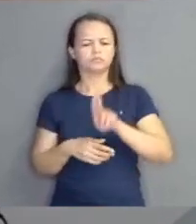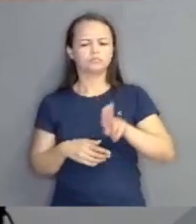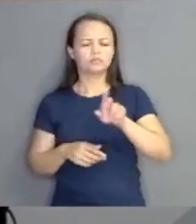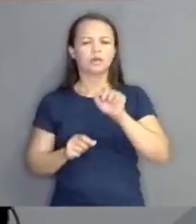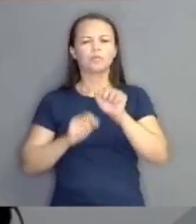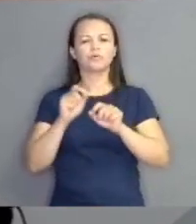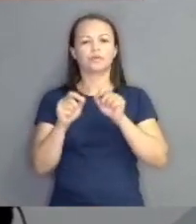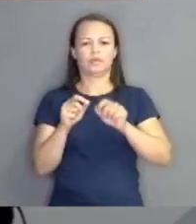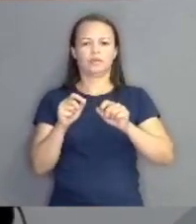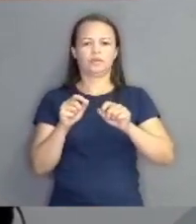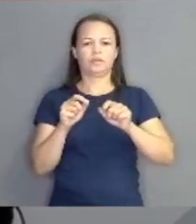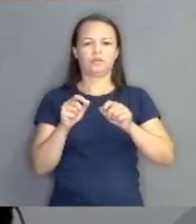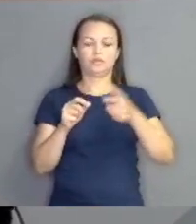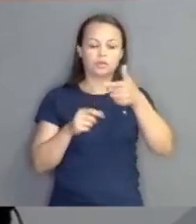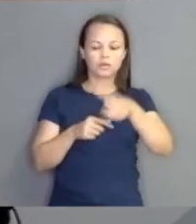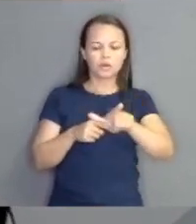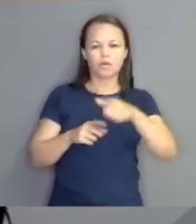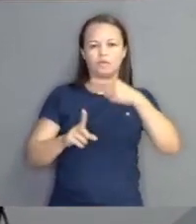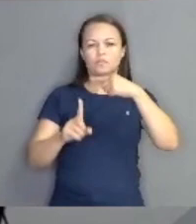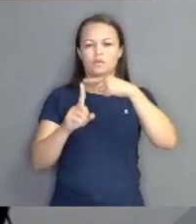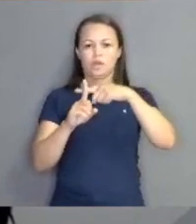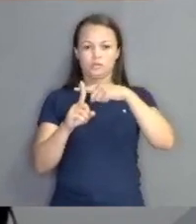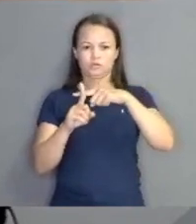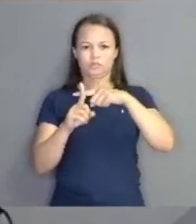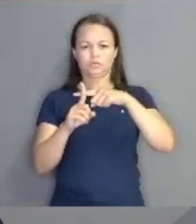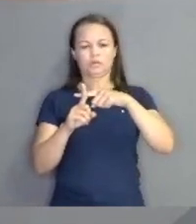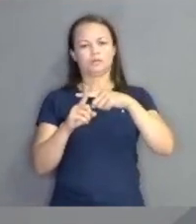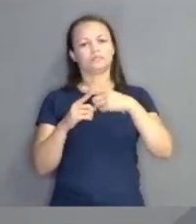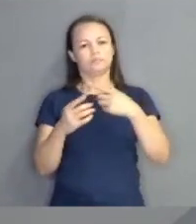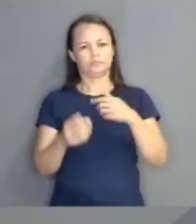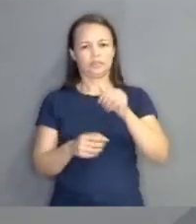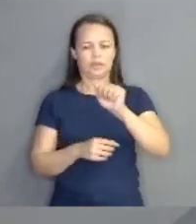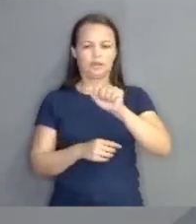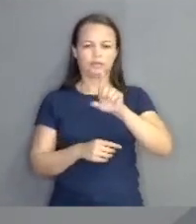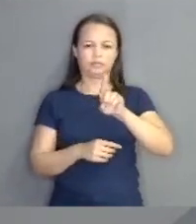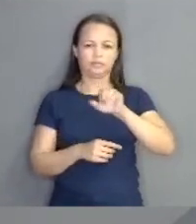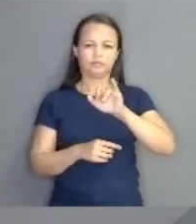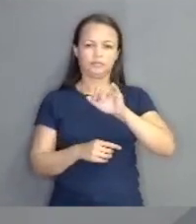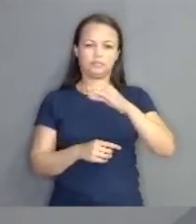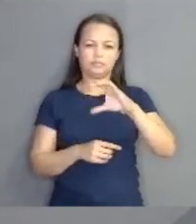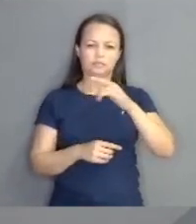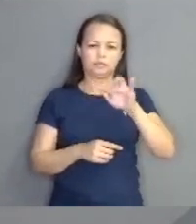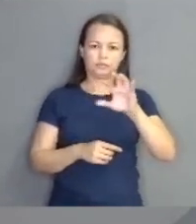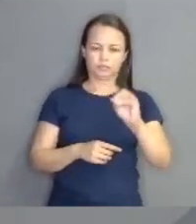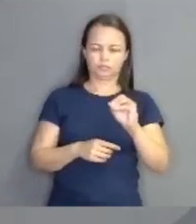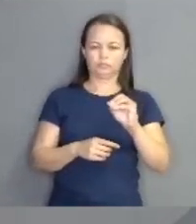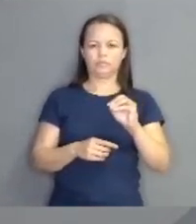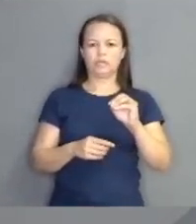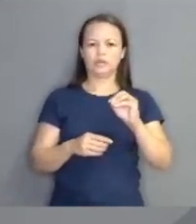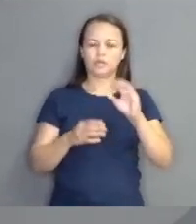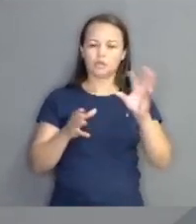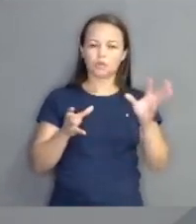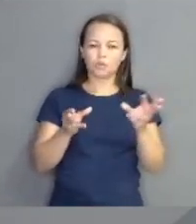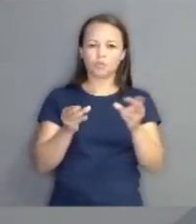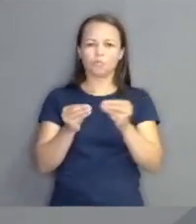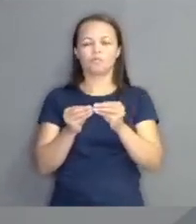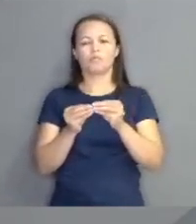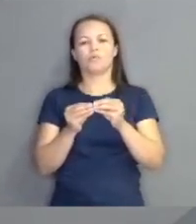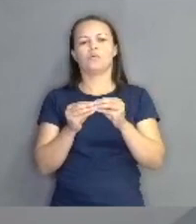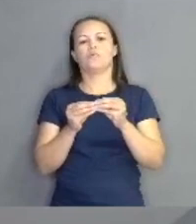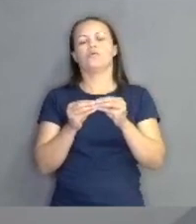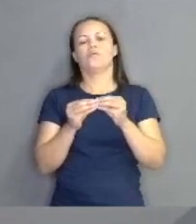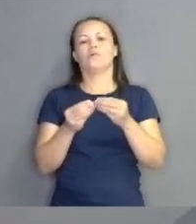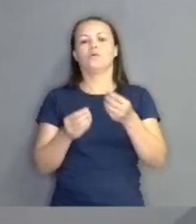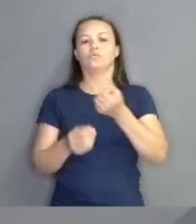a soma. Ou seja, a adição. E compor este número. A gente decompôs